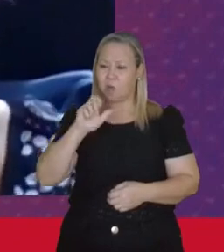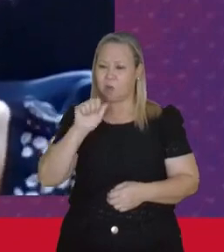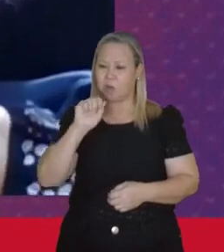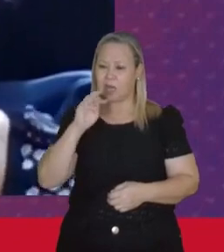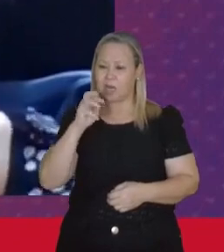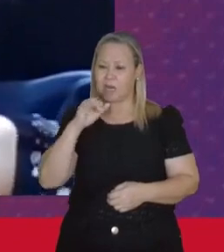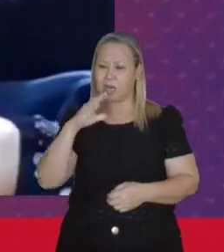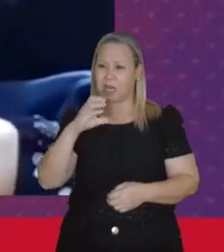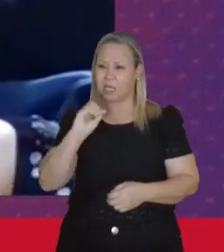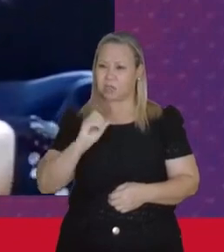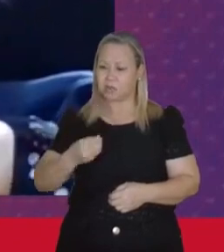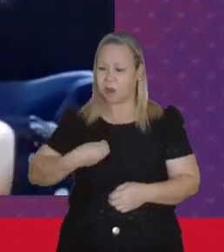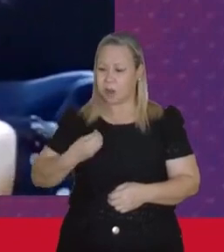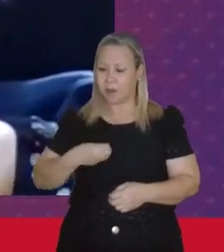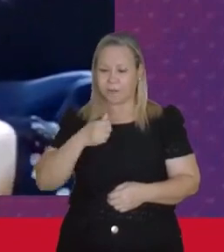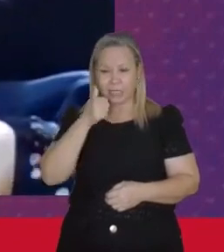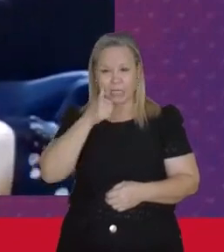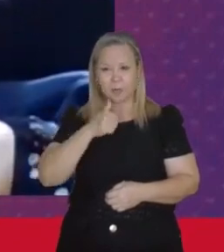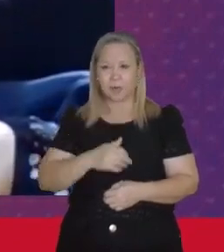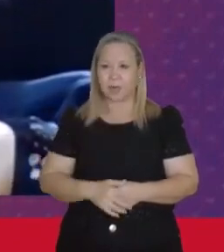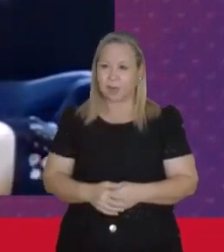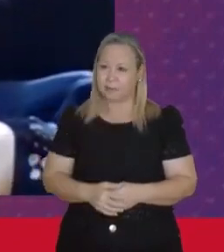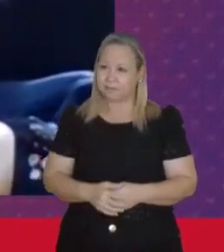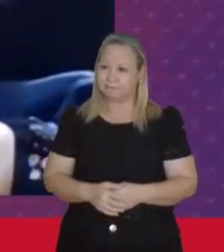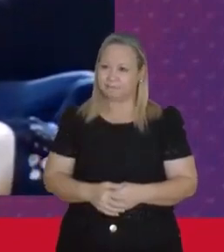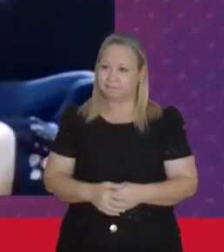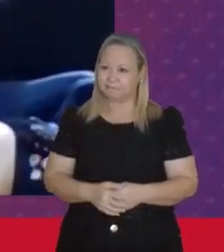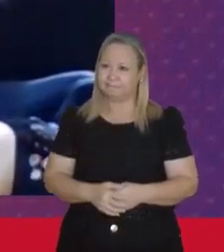na vida das mulheres.